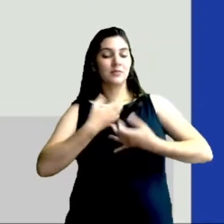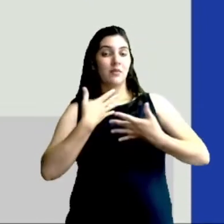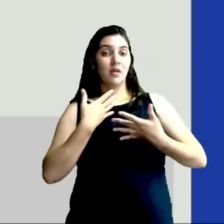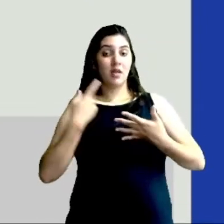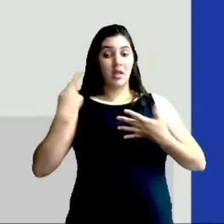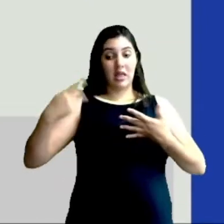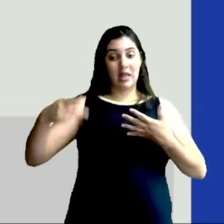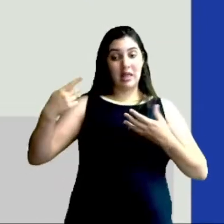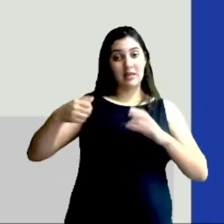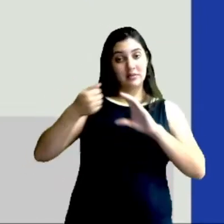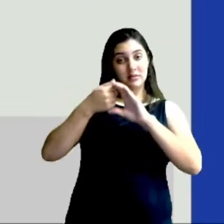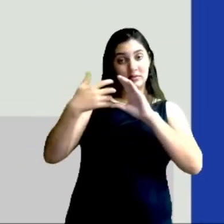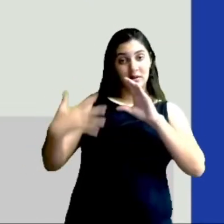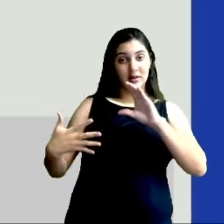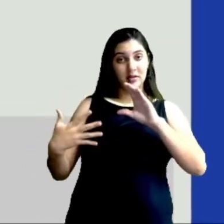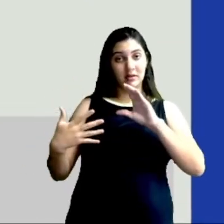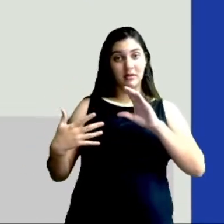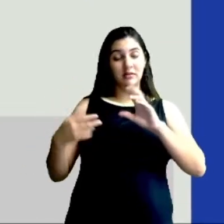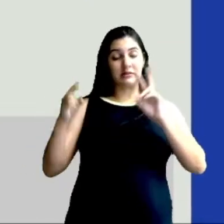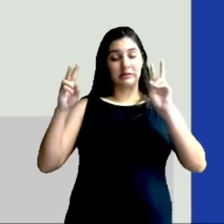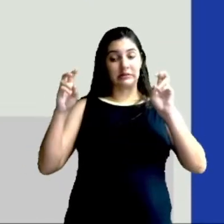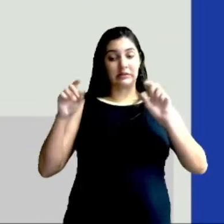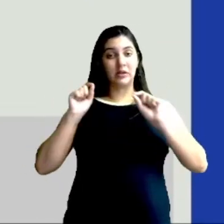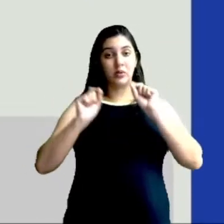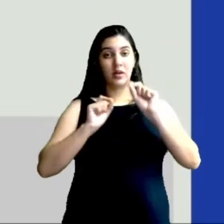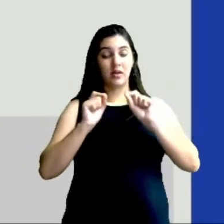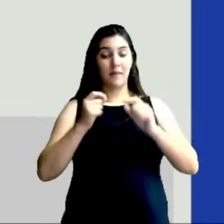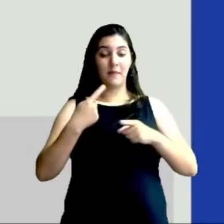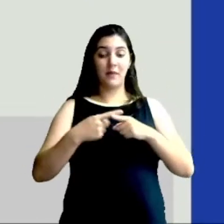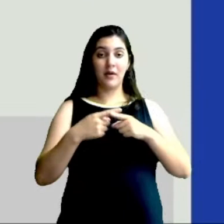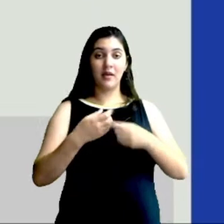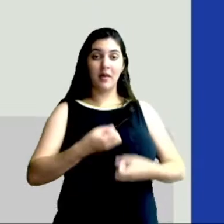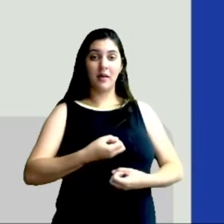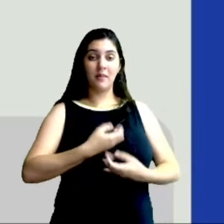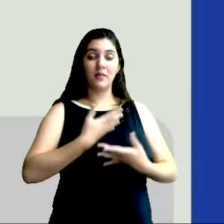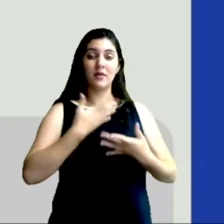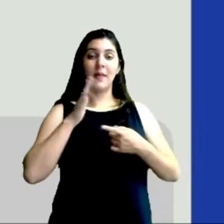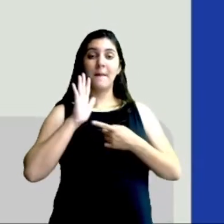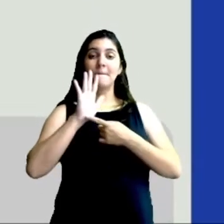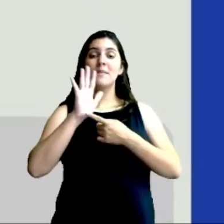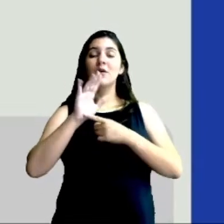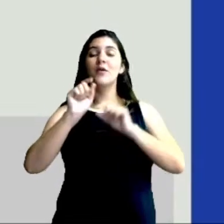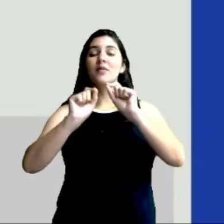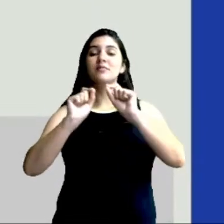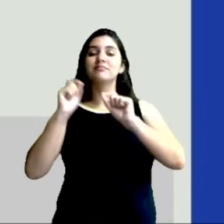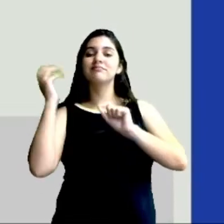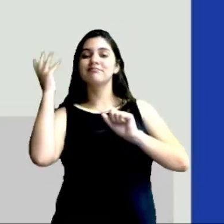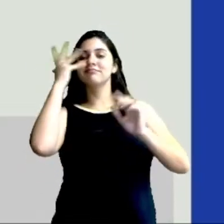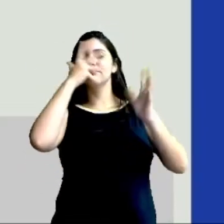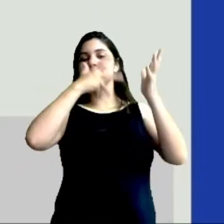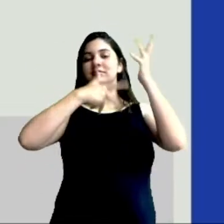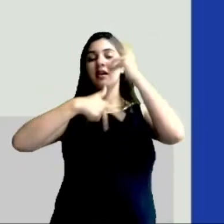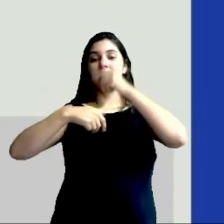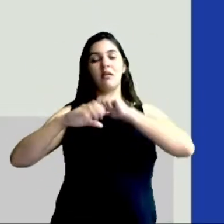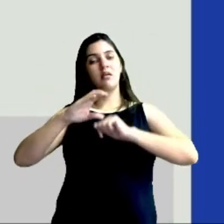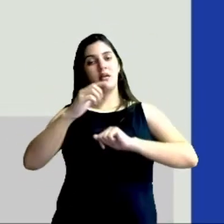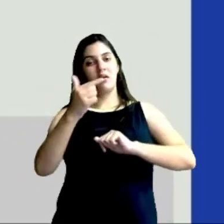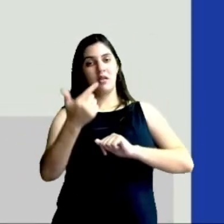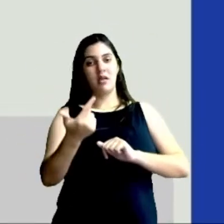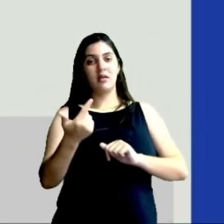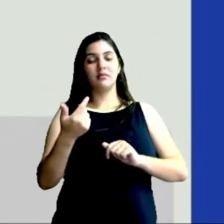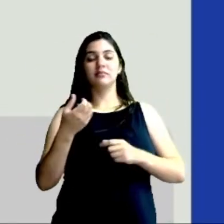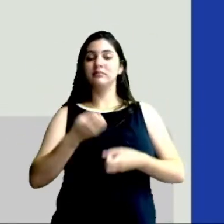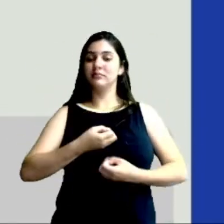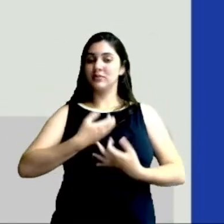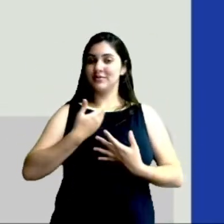esses aspectos que a gente diz é justamente porque a poesia lá atrás esse retrato do Belo Claro que existe o existe que